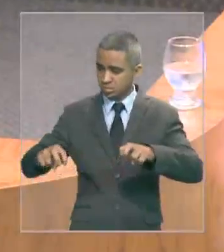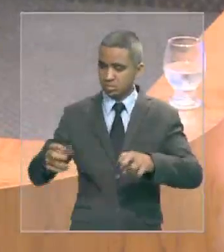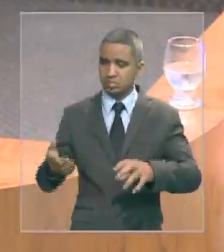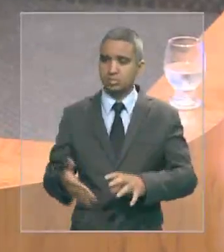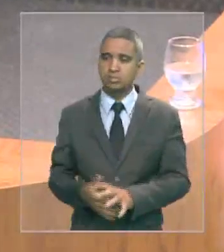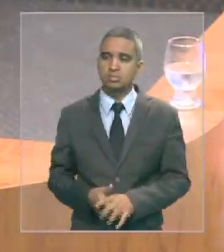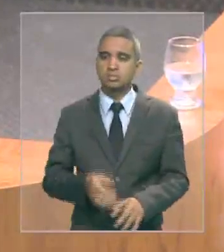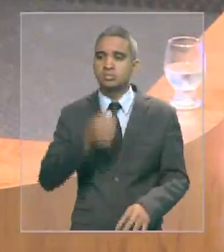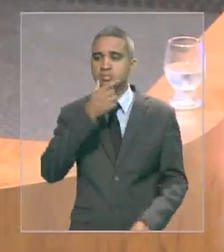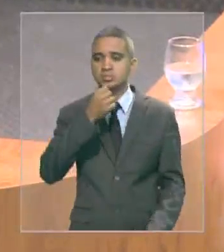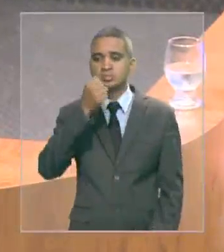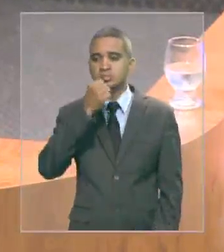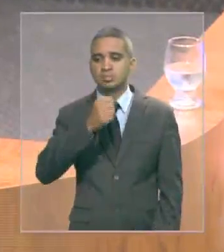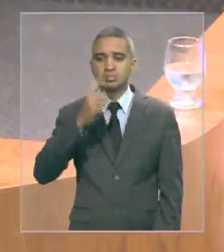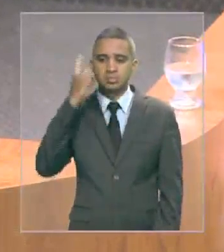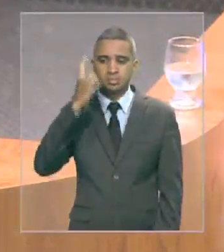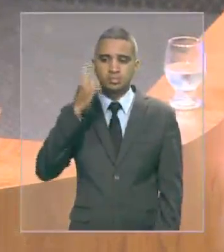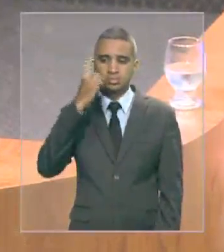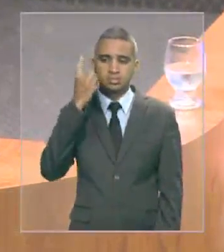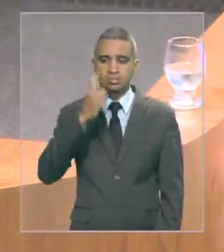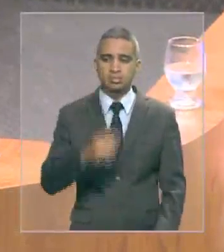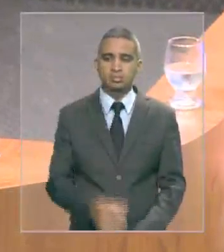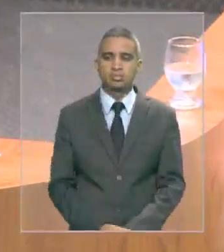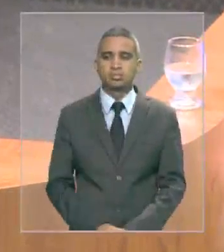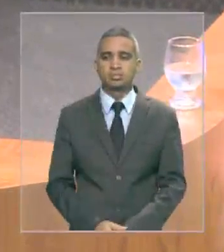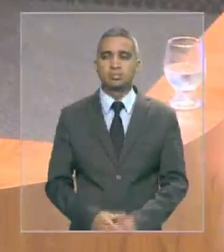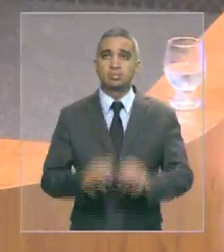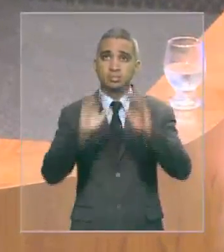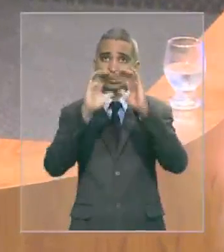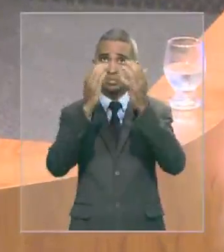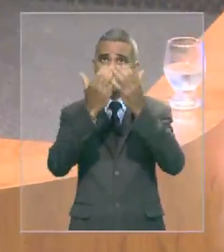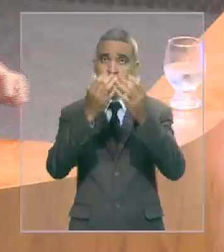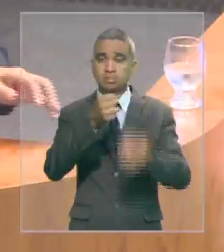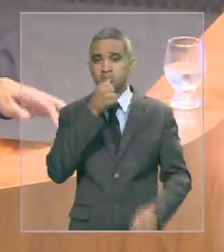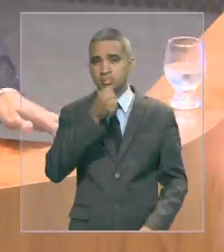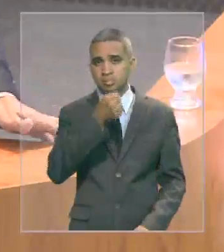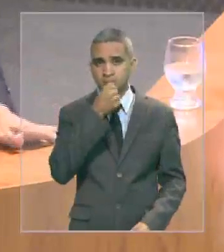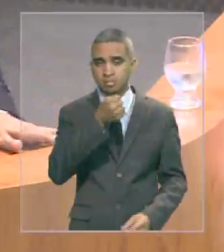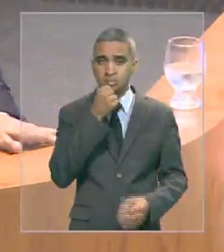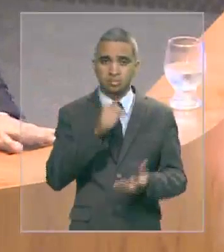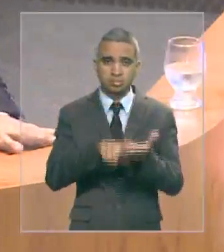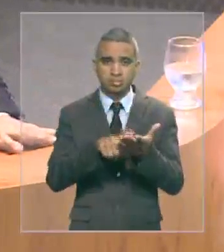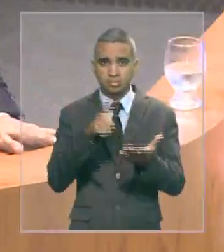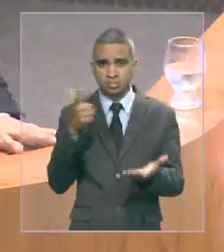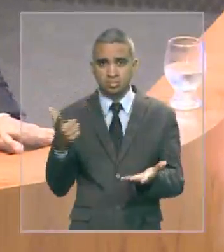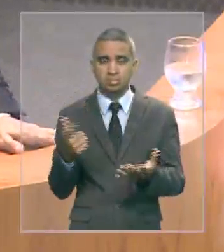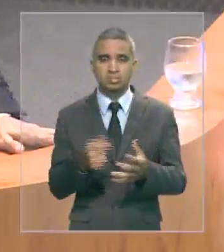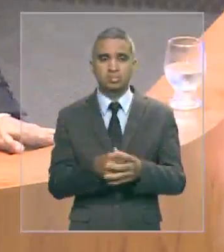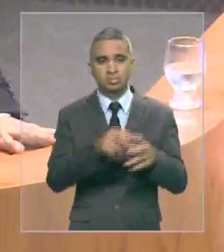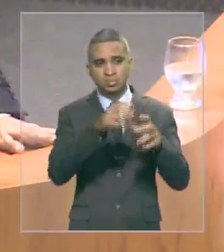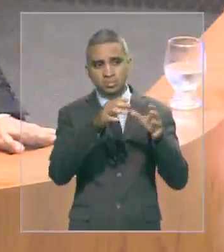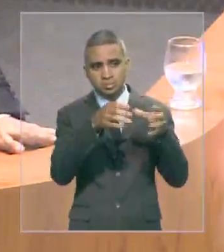Senhoras e senhores deputados, galeria, imprensa que acompanha os nossos trabalhos na Assembleia Legislativa do Estado do Maranhão,